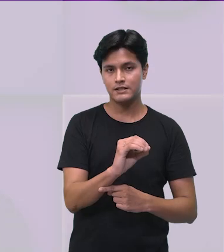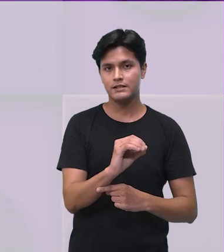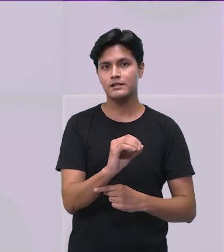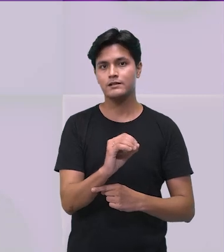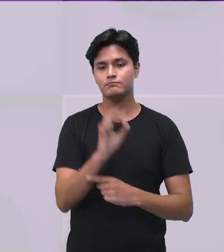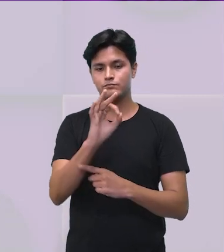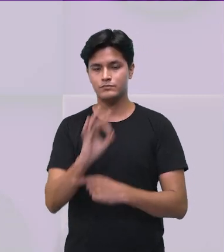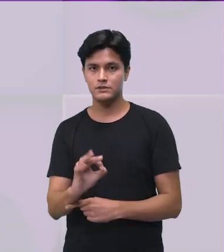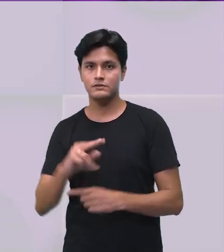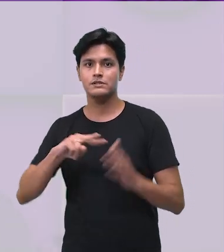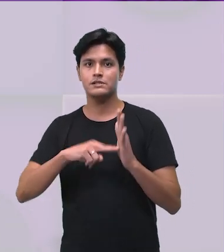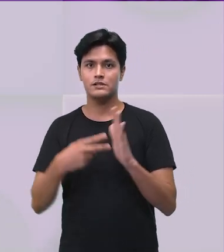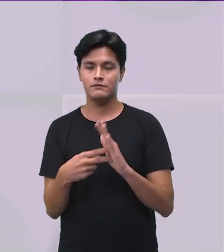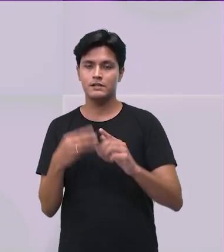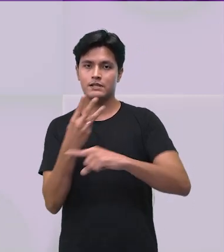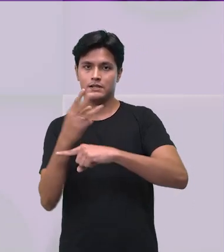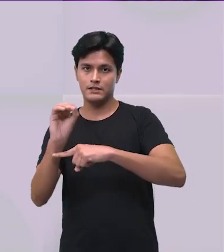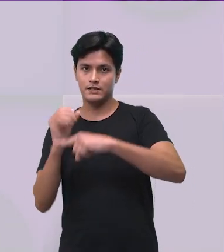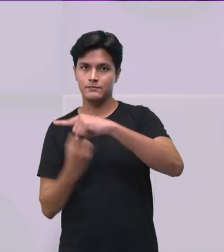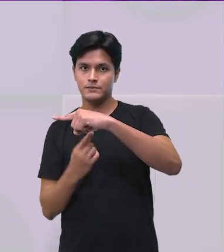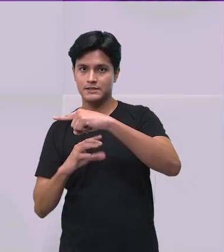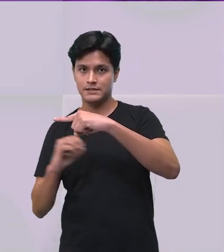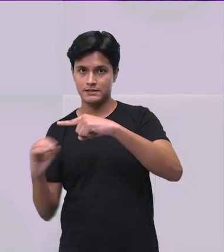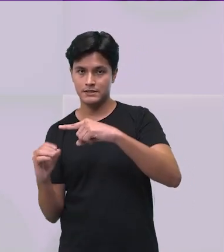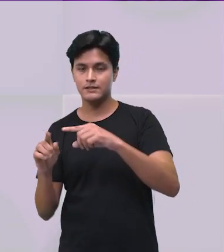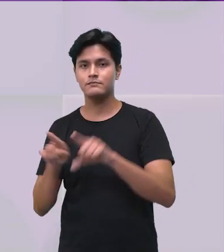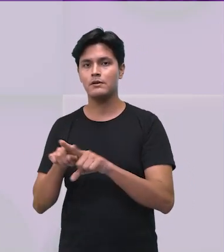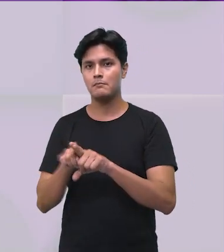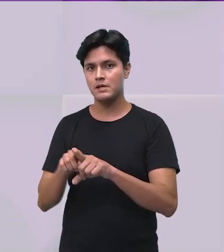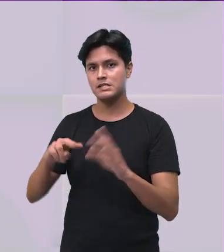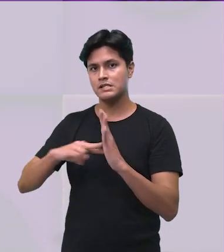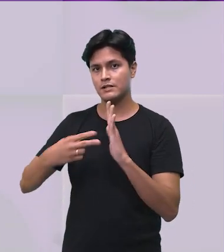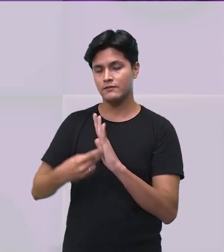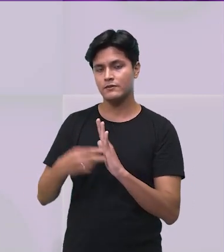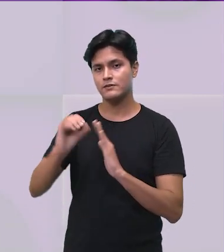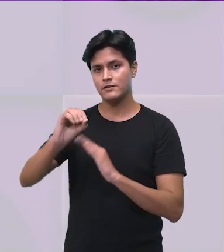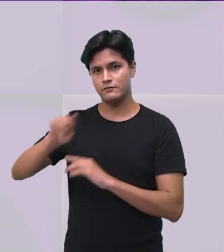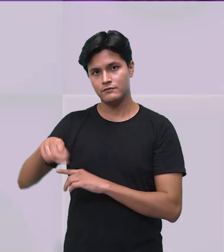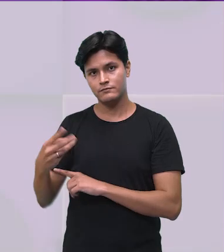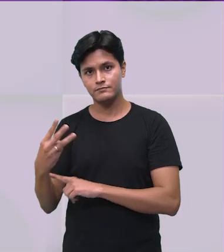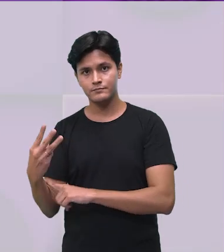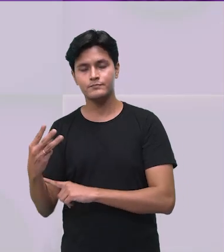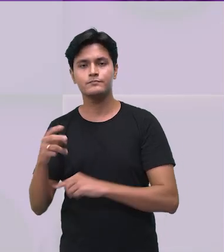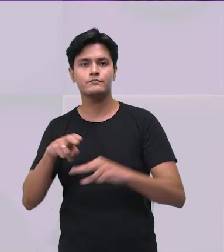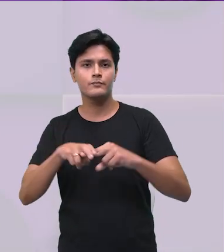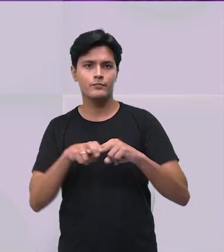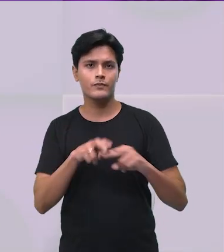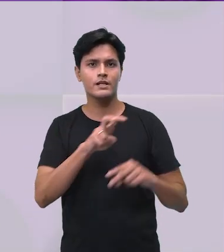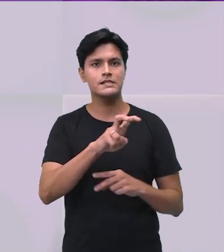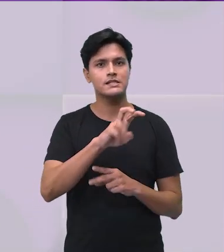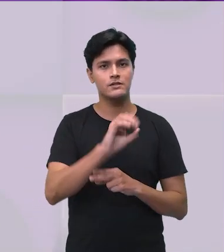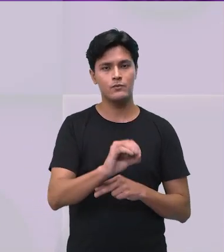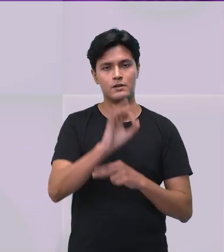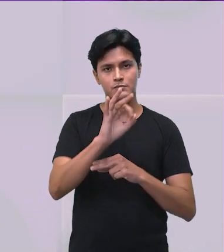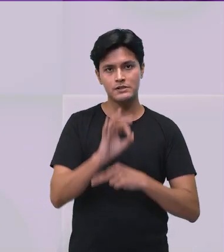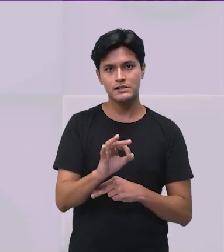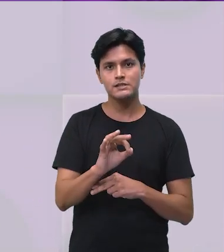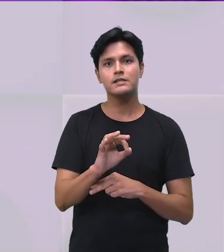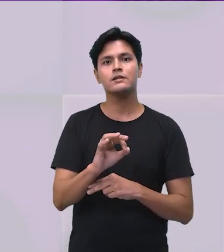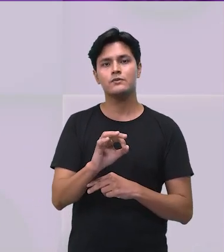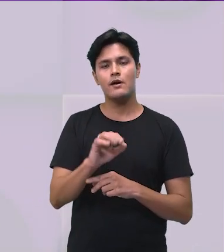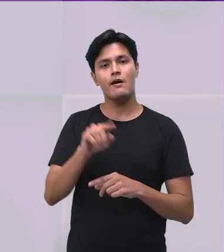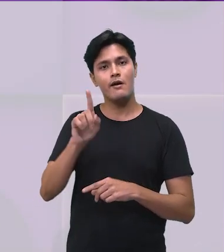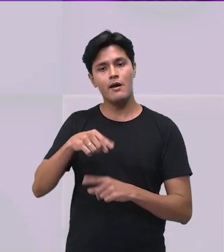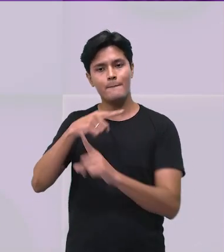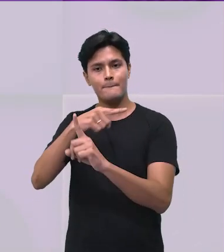que isso é 0,3, tá? Por isso que a gente chama 50% de metade, porque 50% é